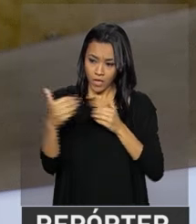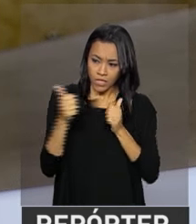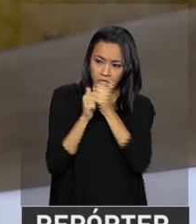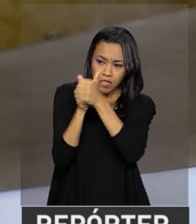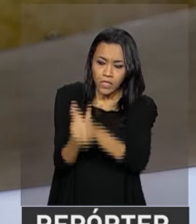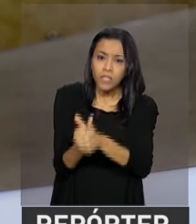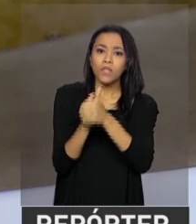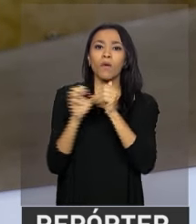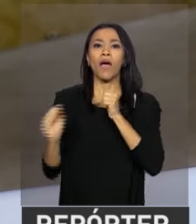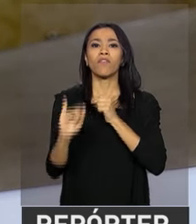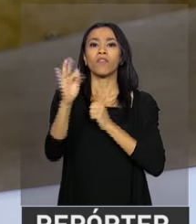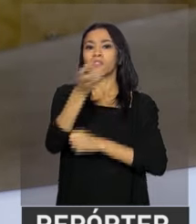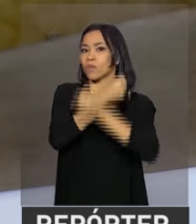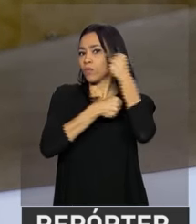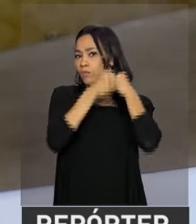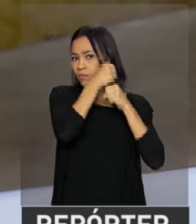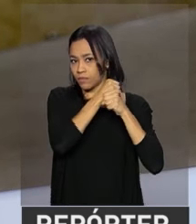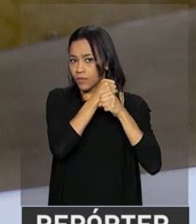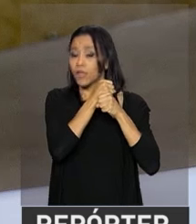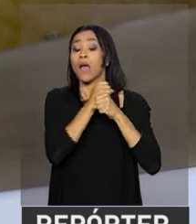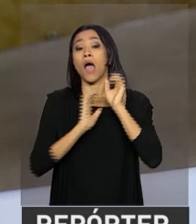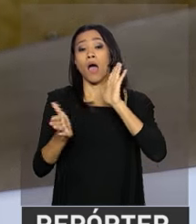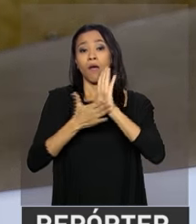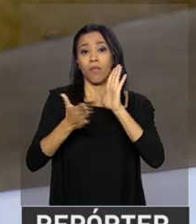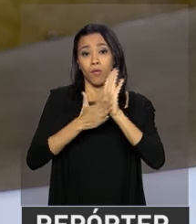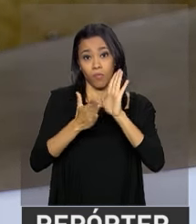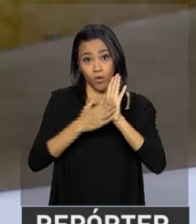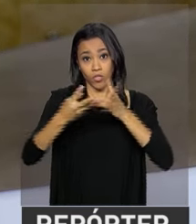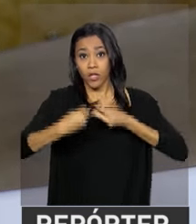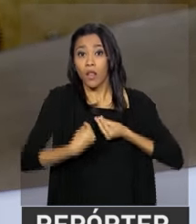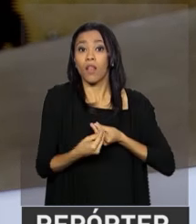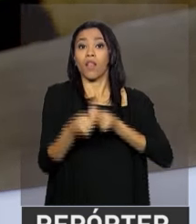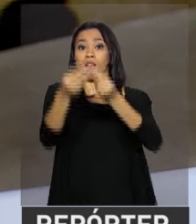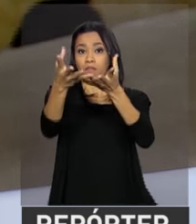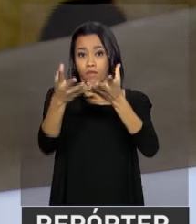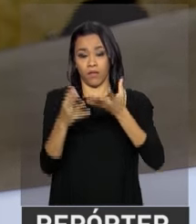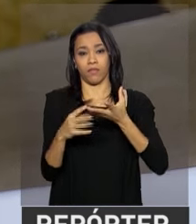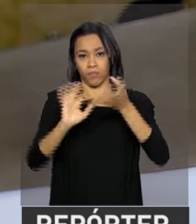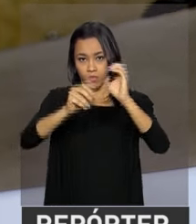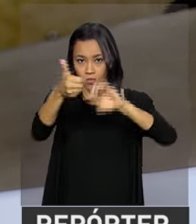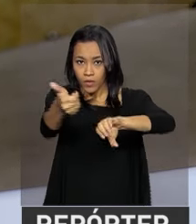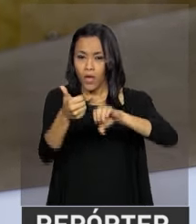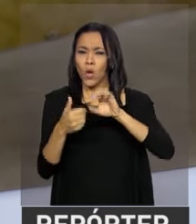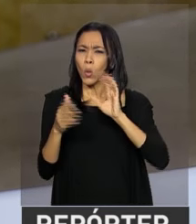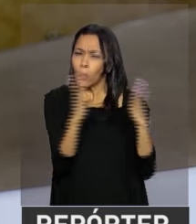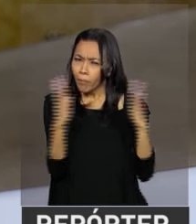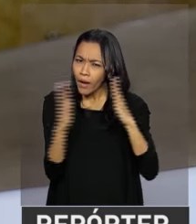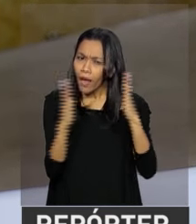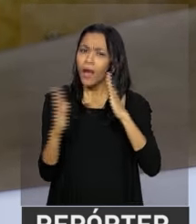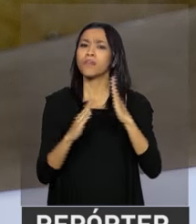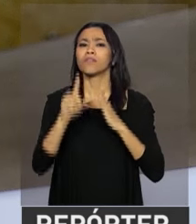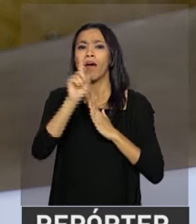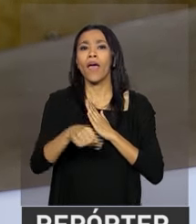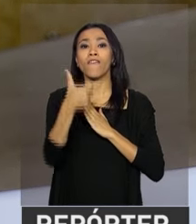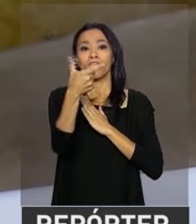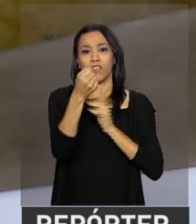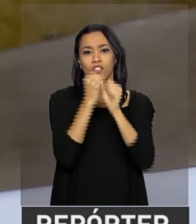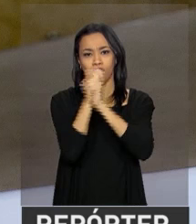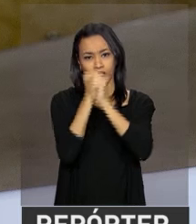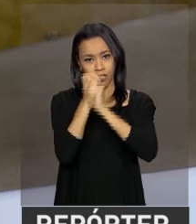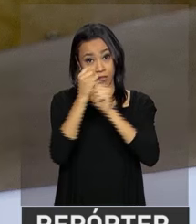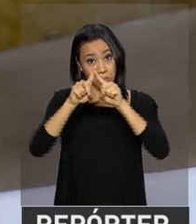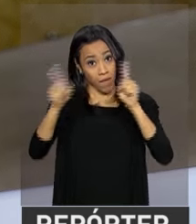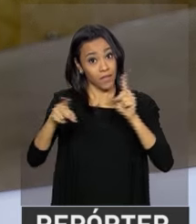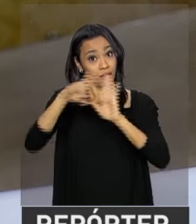do ano anterior. Na proposta enviada pelo Executivo, o prazo para esta limitação é de 20 anos, mas a